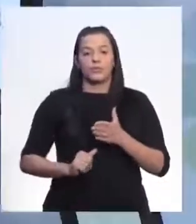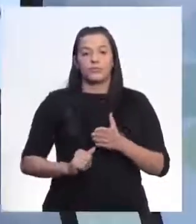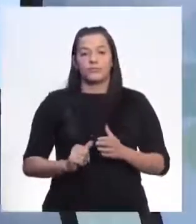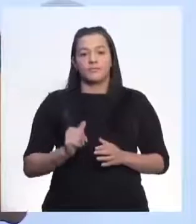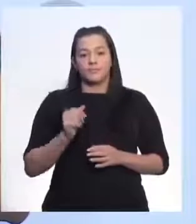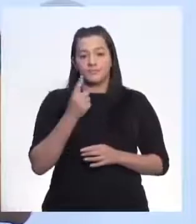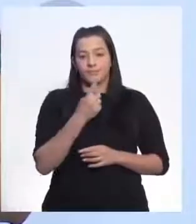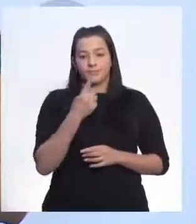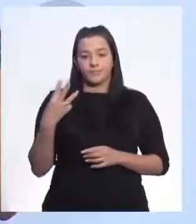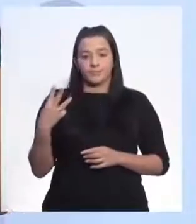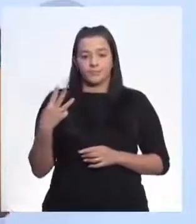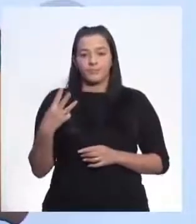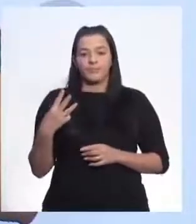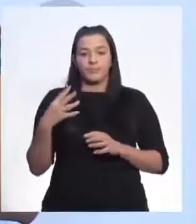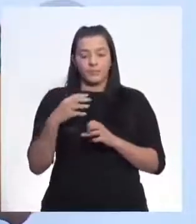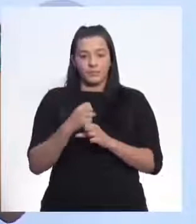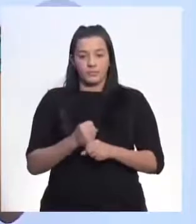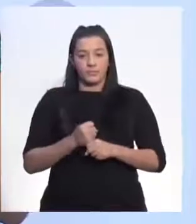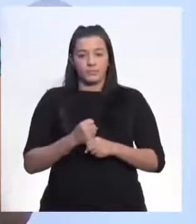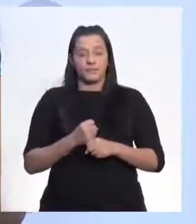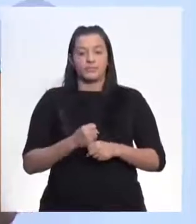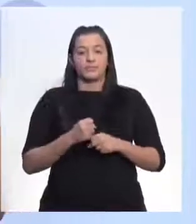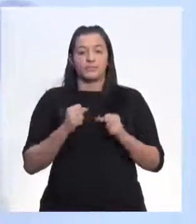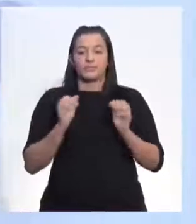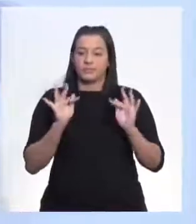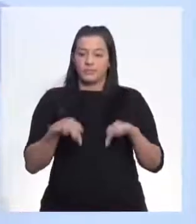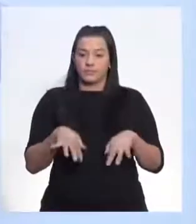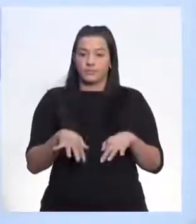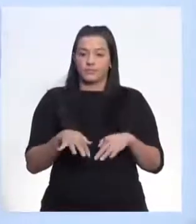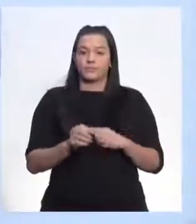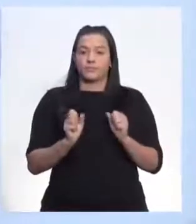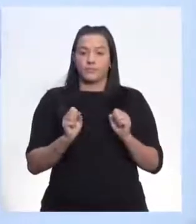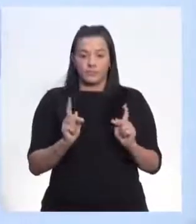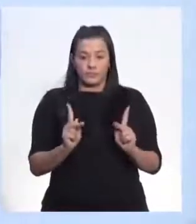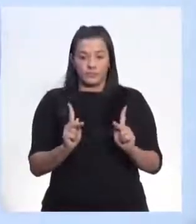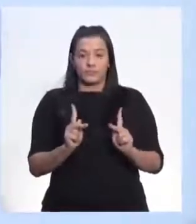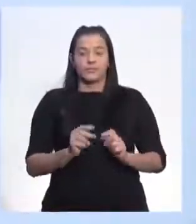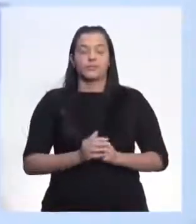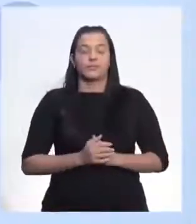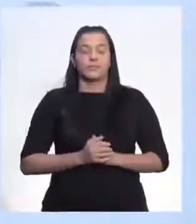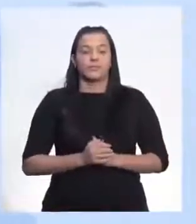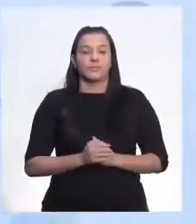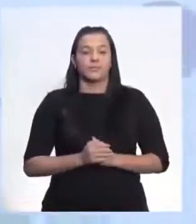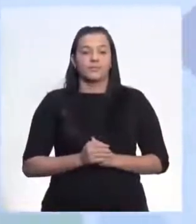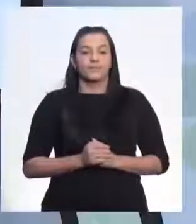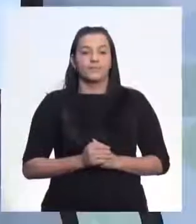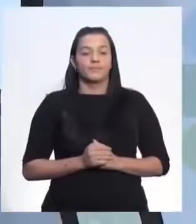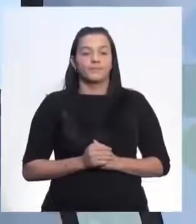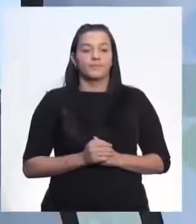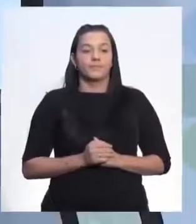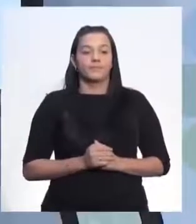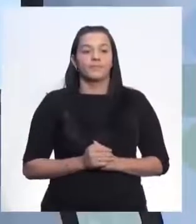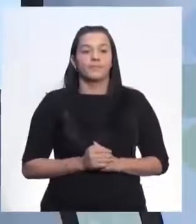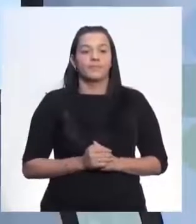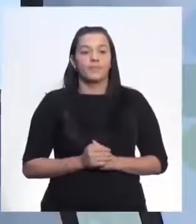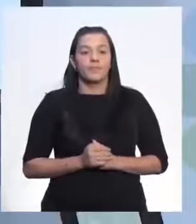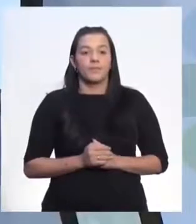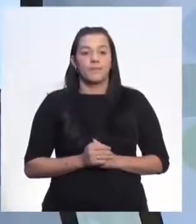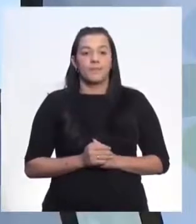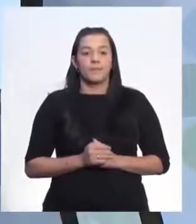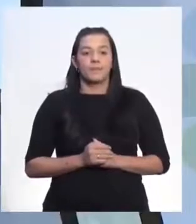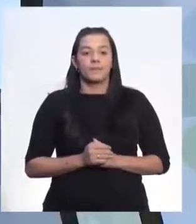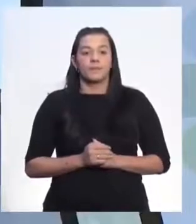lá do total dos agrupamentos das 13 camisetas, certo? Bom, então, presta atenção aqui